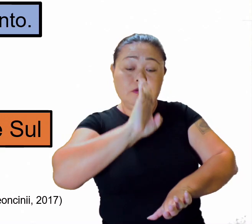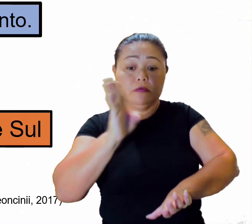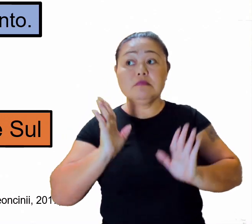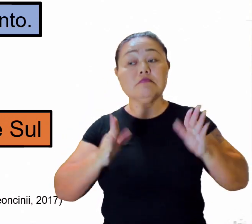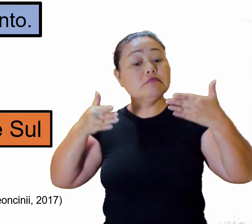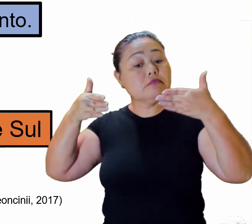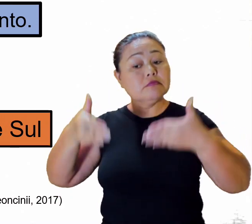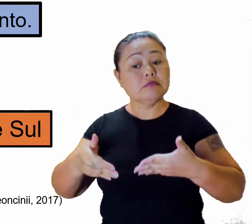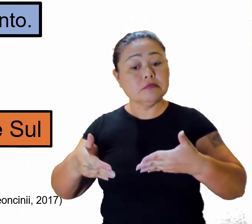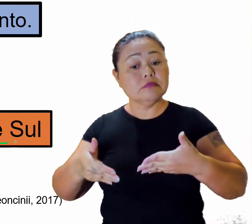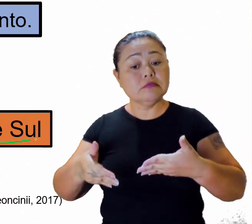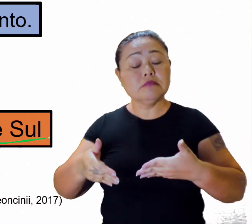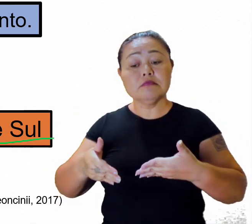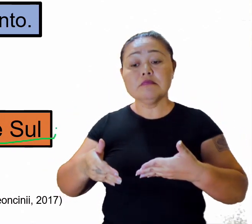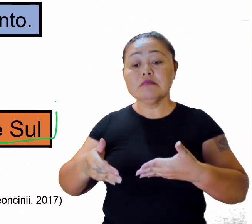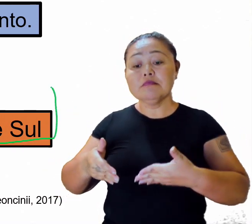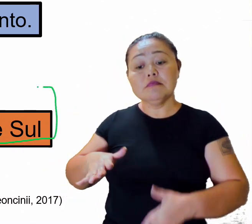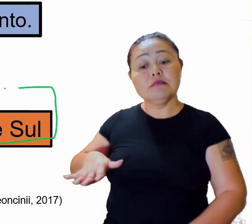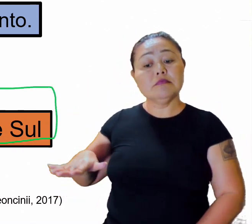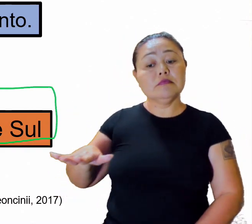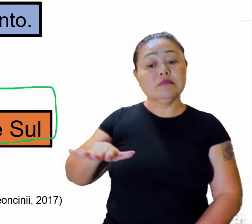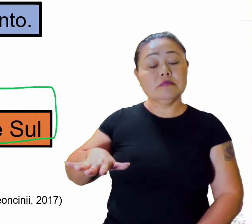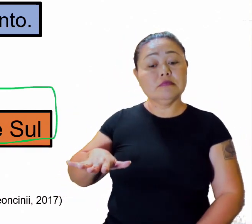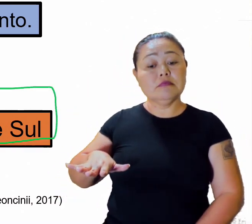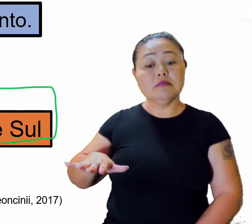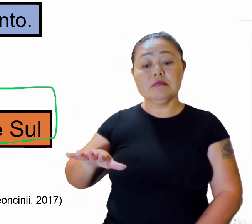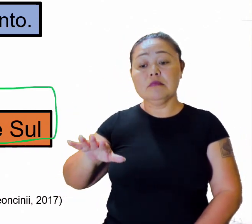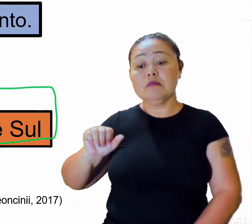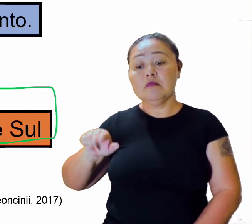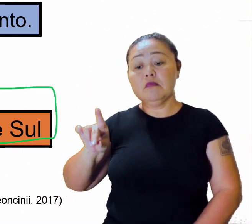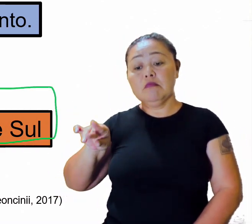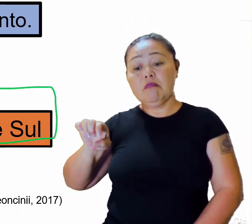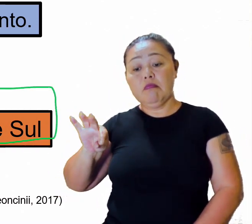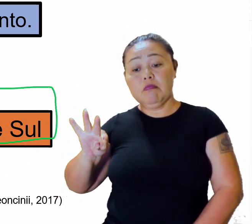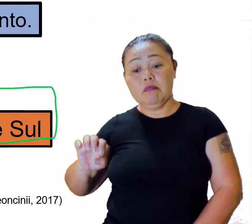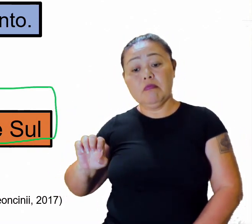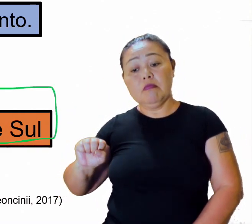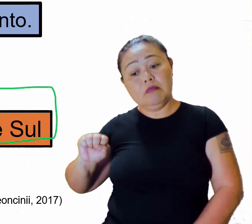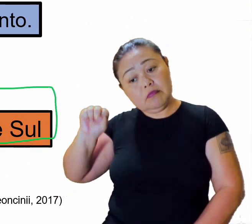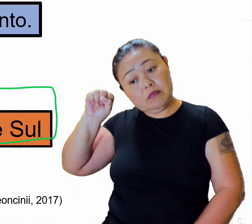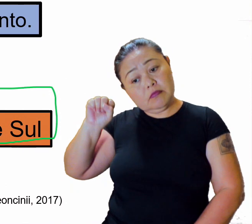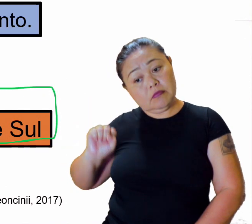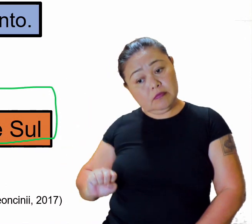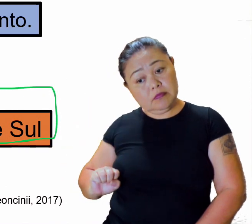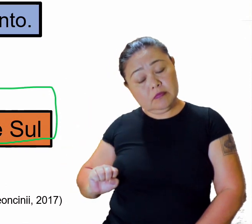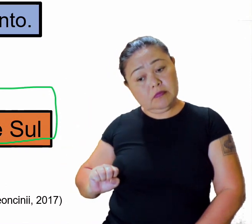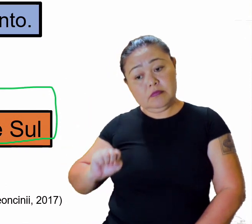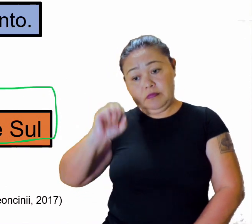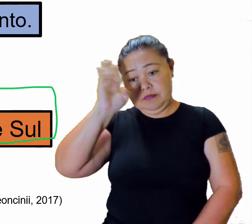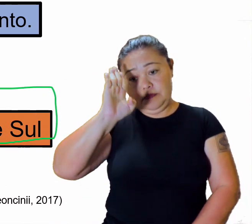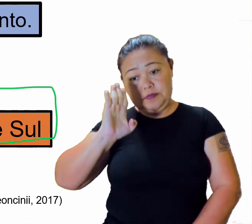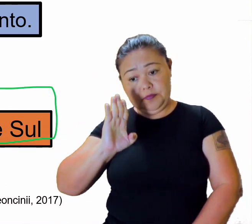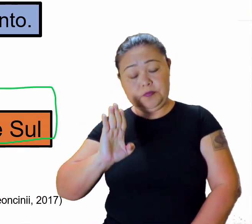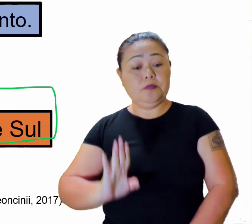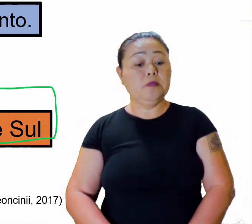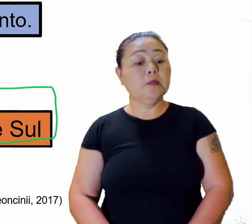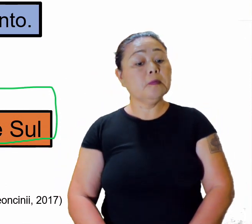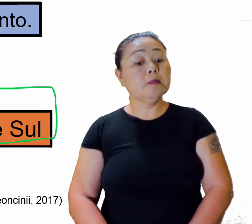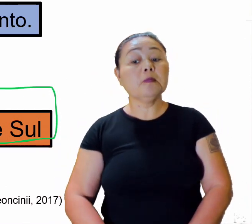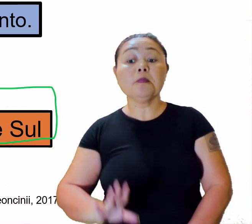se deu principalmente na região sul e sudeste do